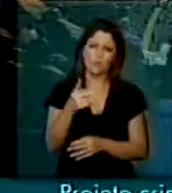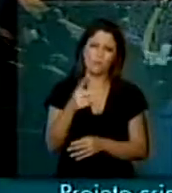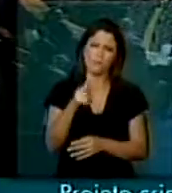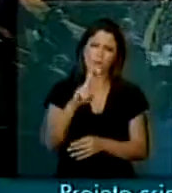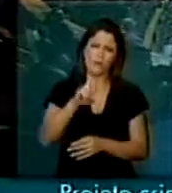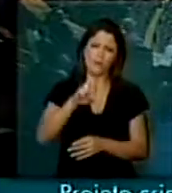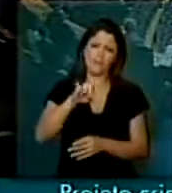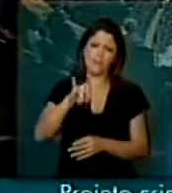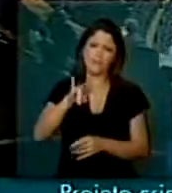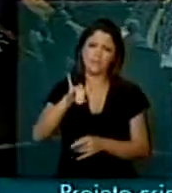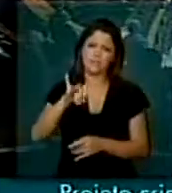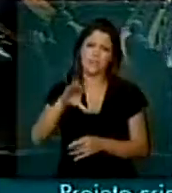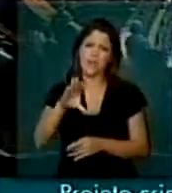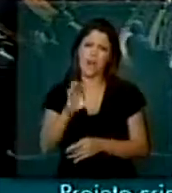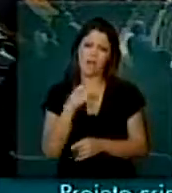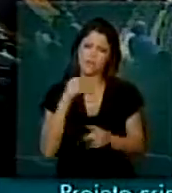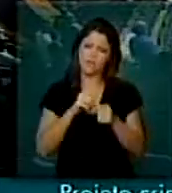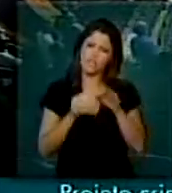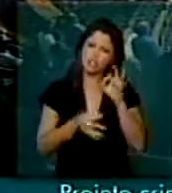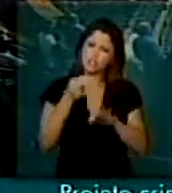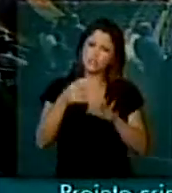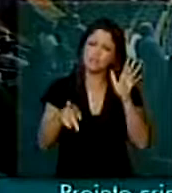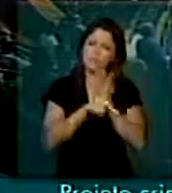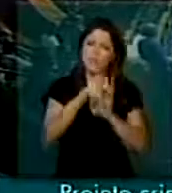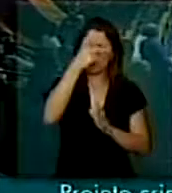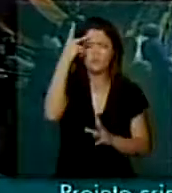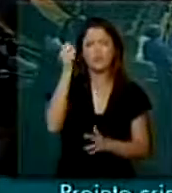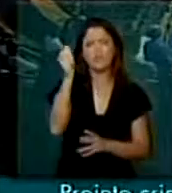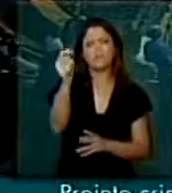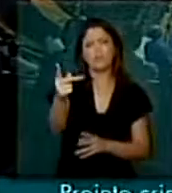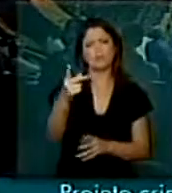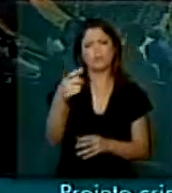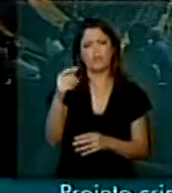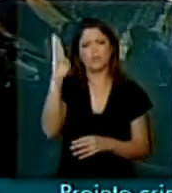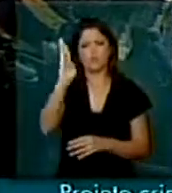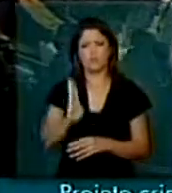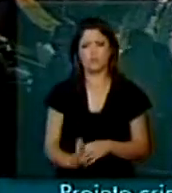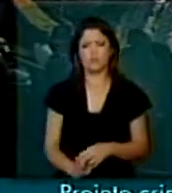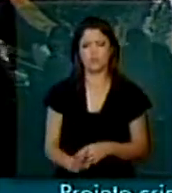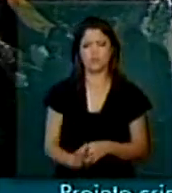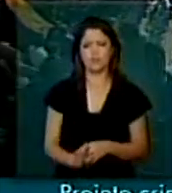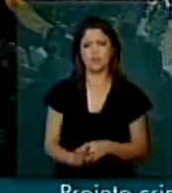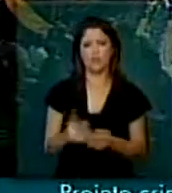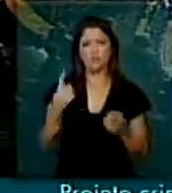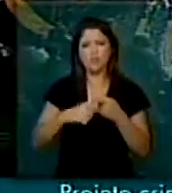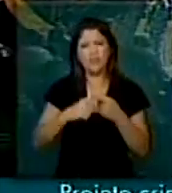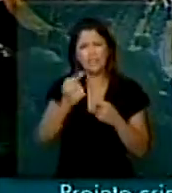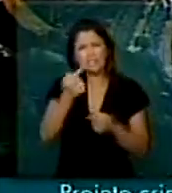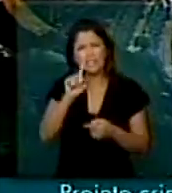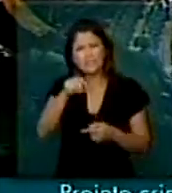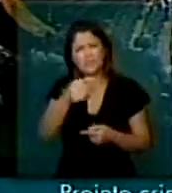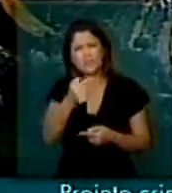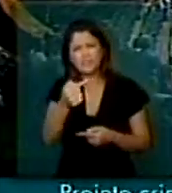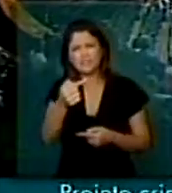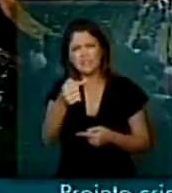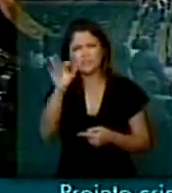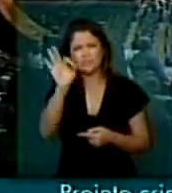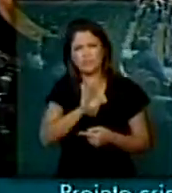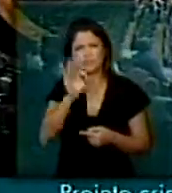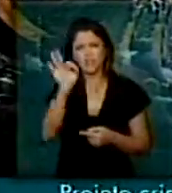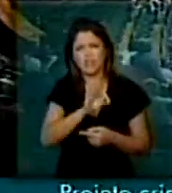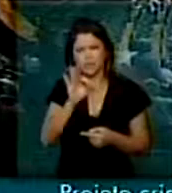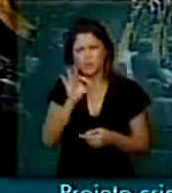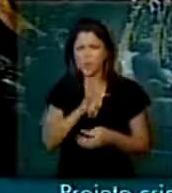fazer justiça aos aposentados brasileiros, porque 7,7% de